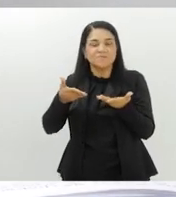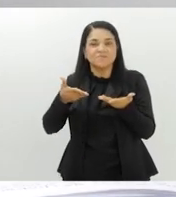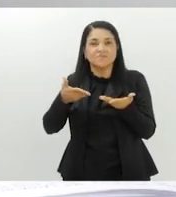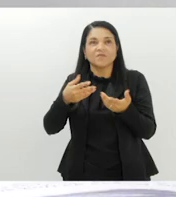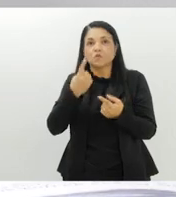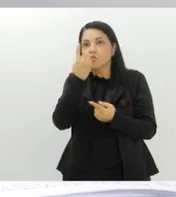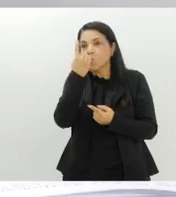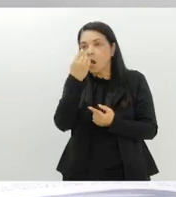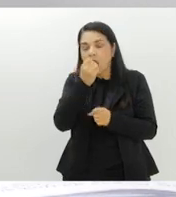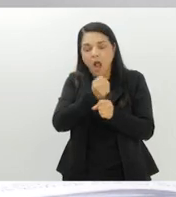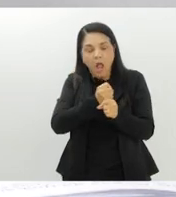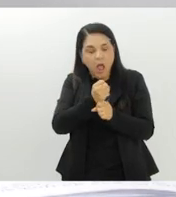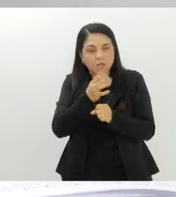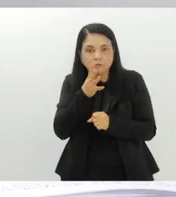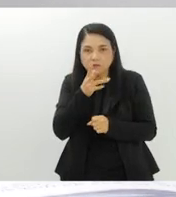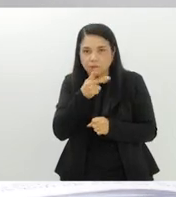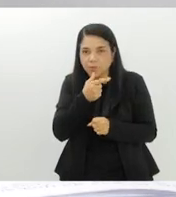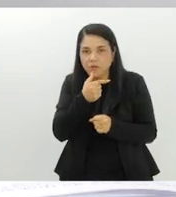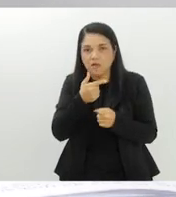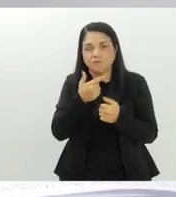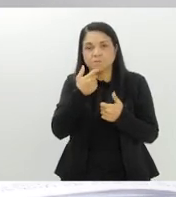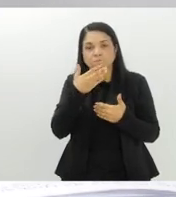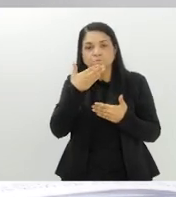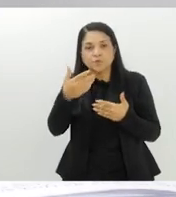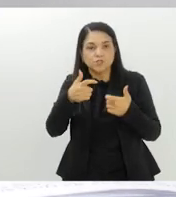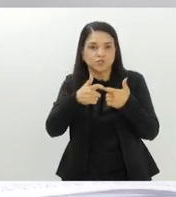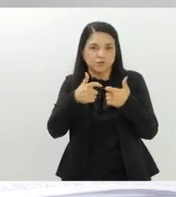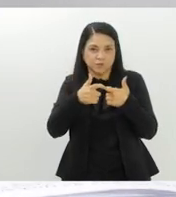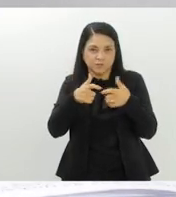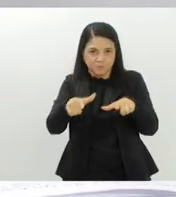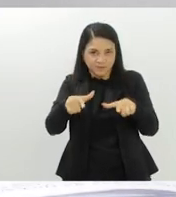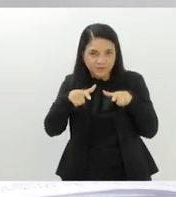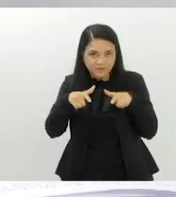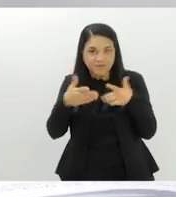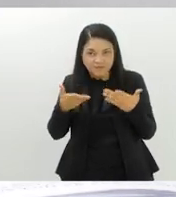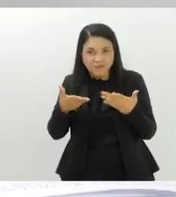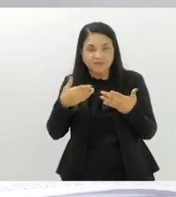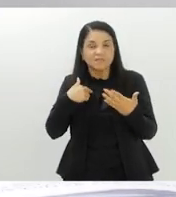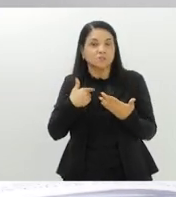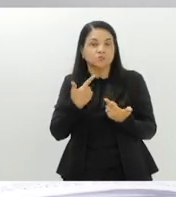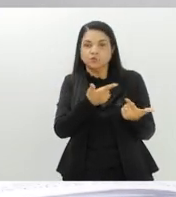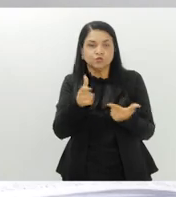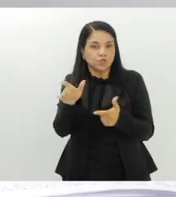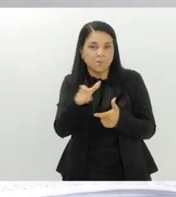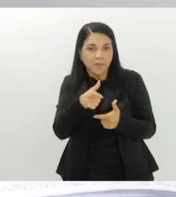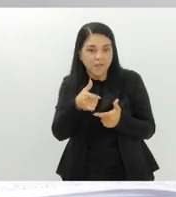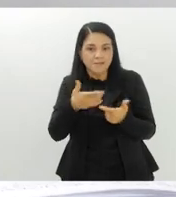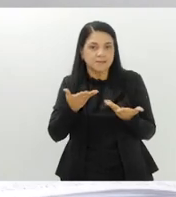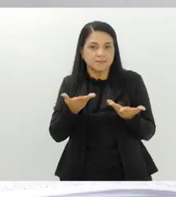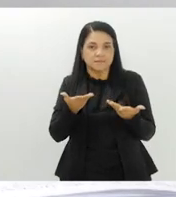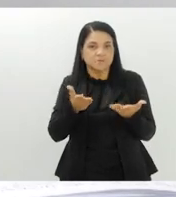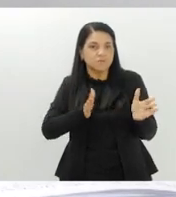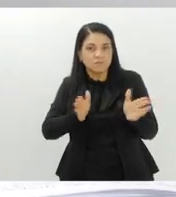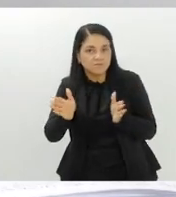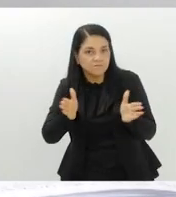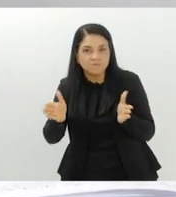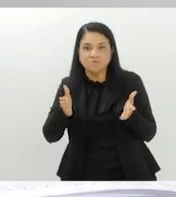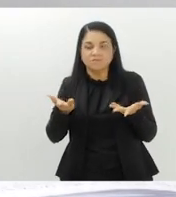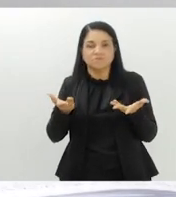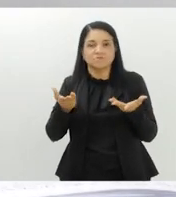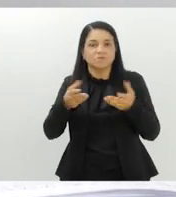vezes, um ano para fazer isso, nesse ano não tinha passe. Então, não tinha acesso aos serviços de saúde, de